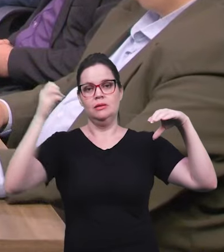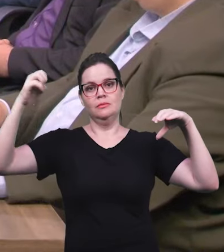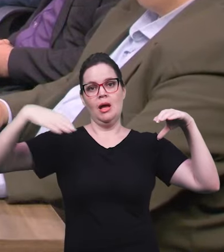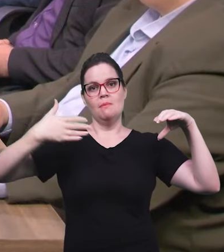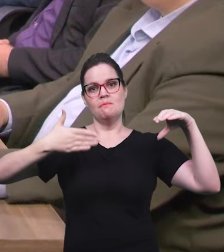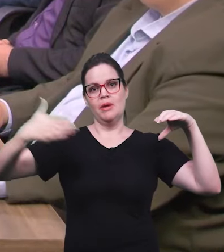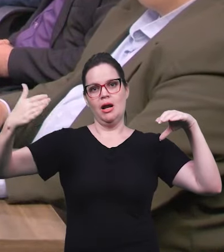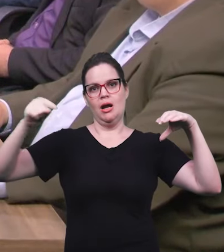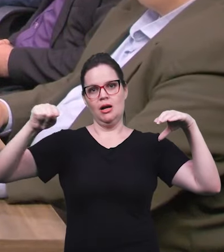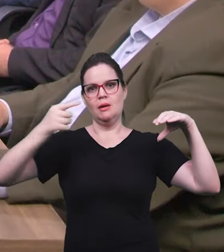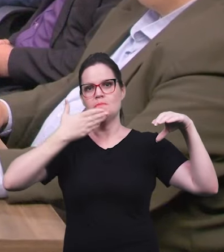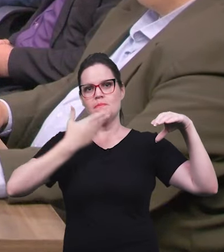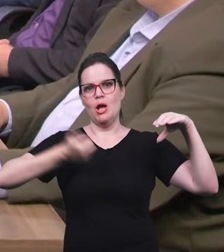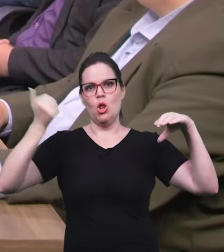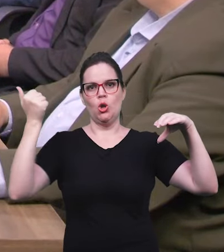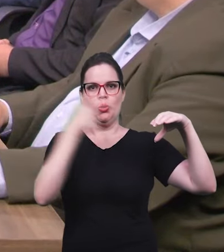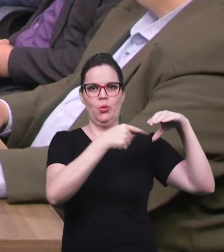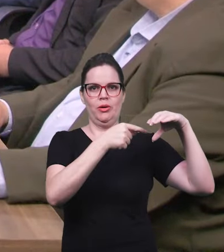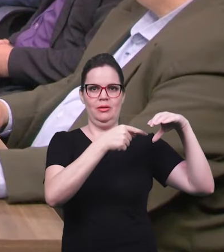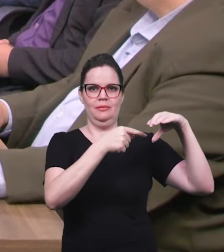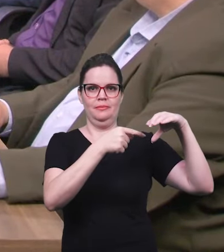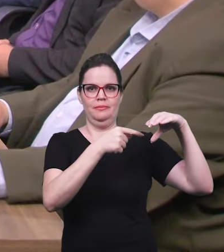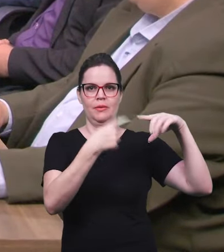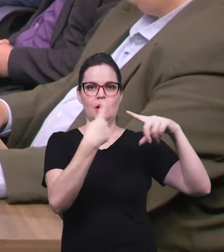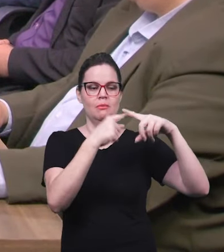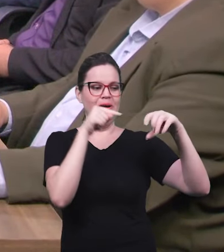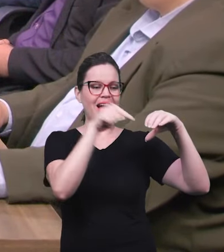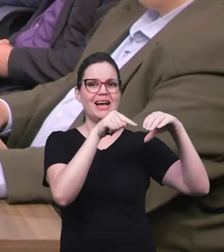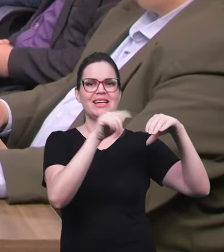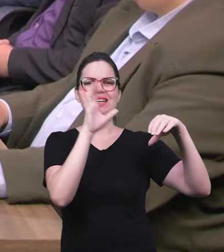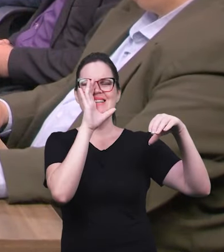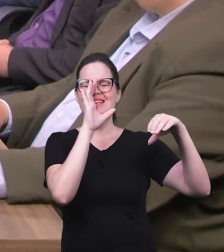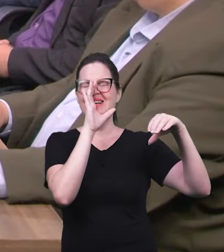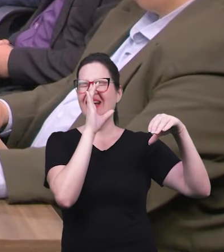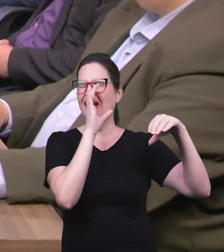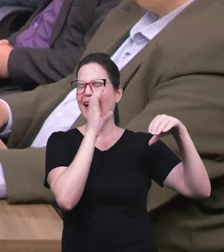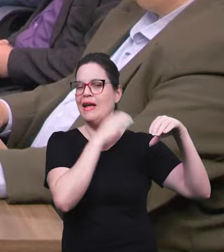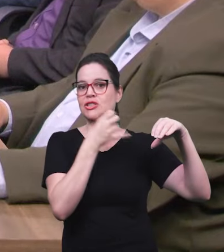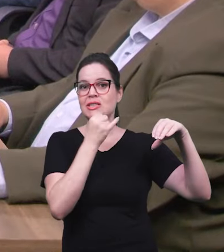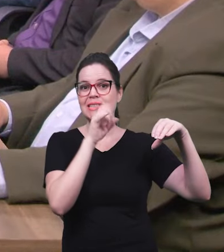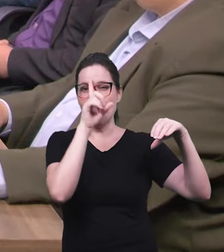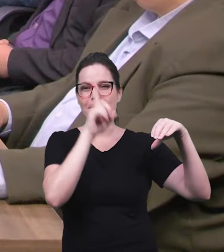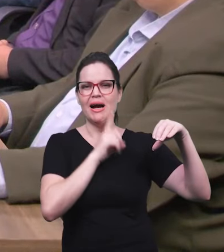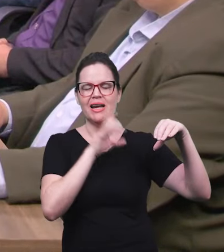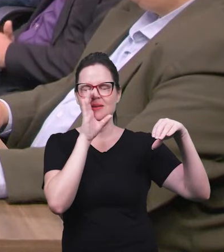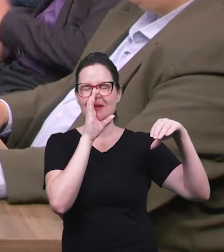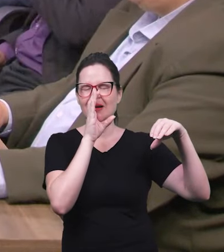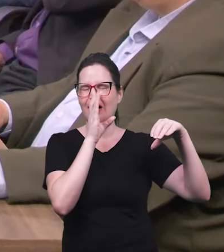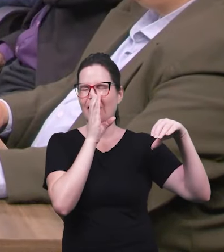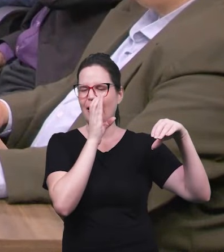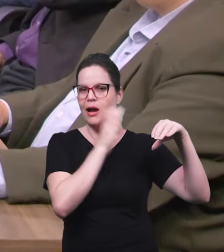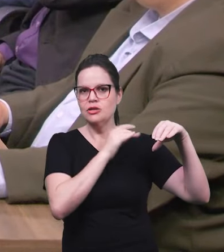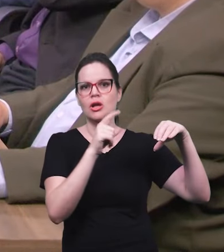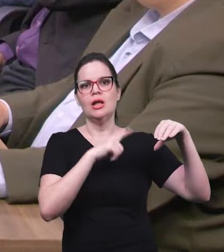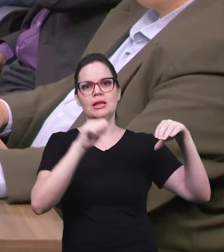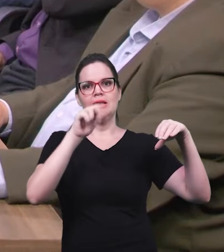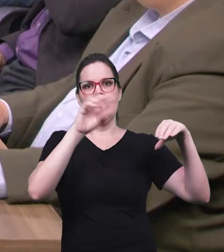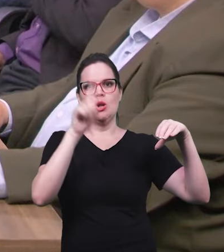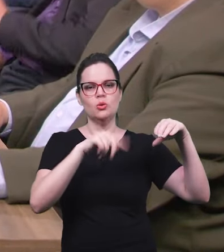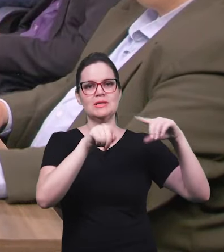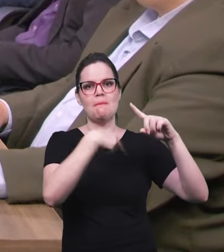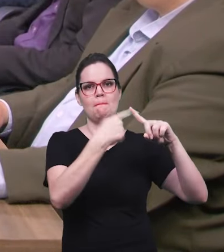maior. Onde está a perda na lâmpada incandescente? No calor. A lâmpada incandescente, além da luz, ela produz